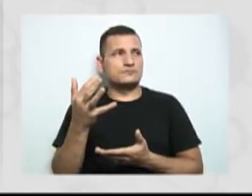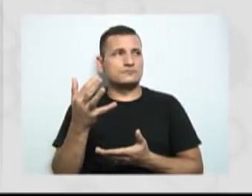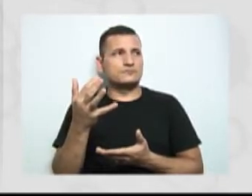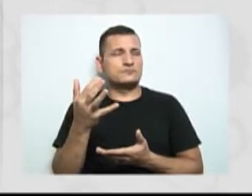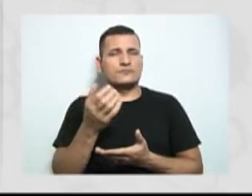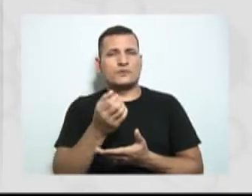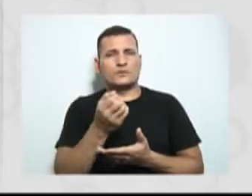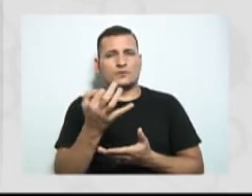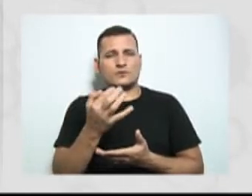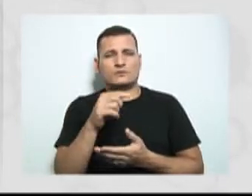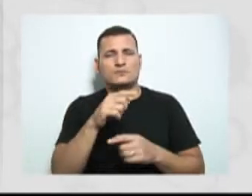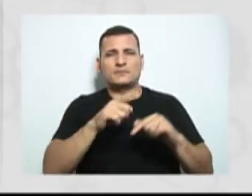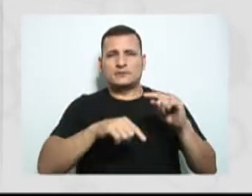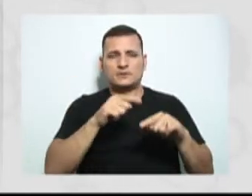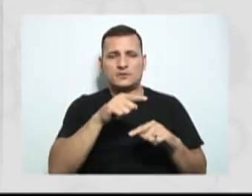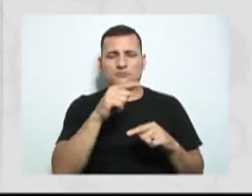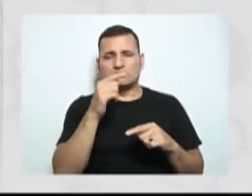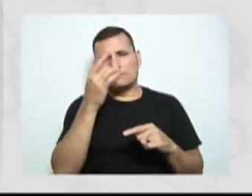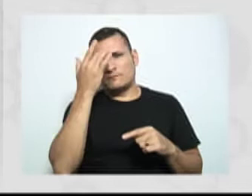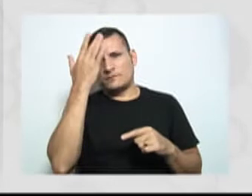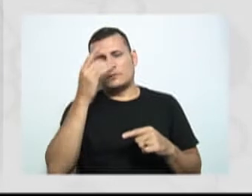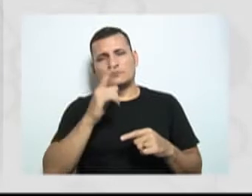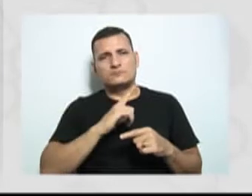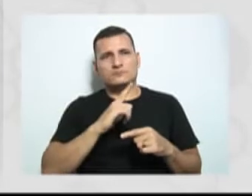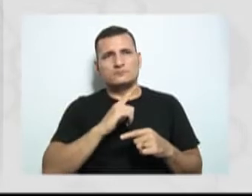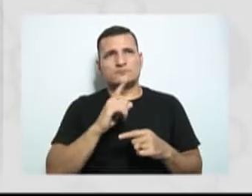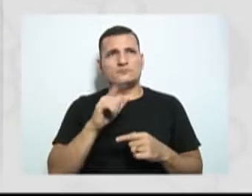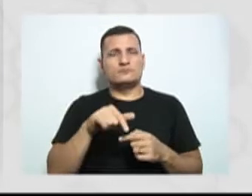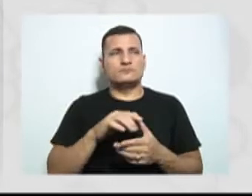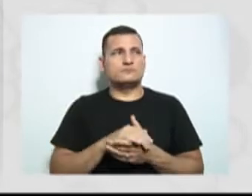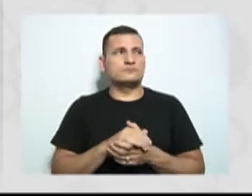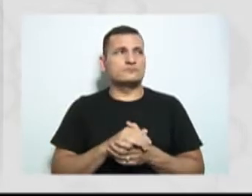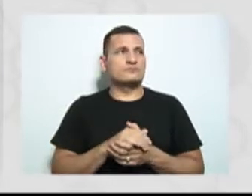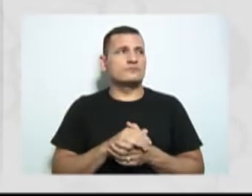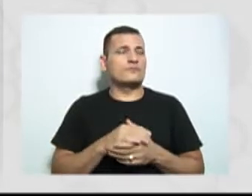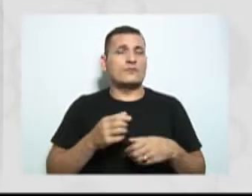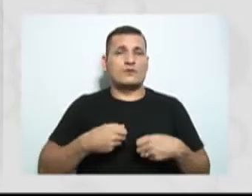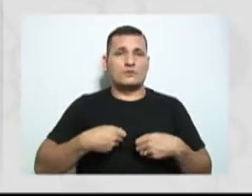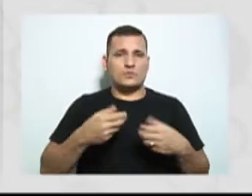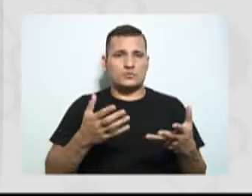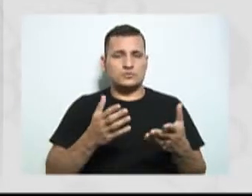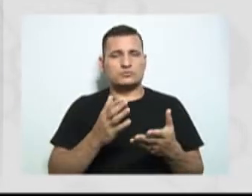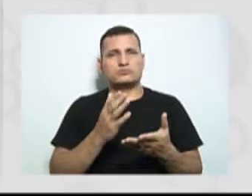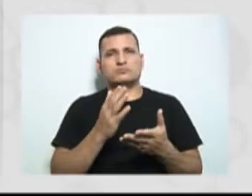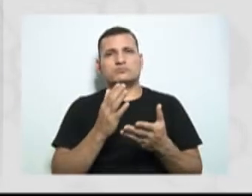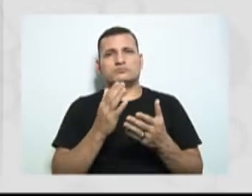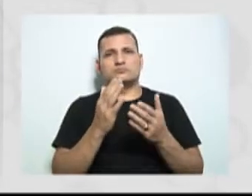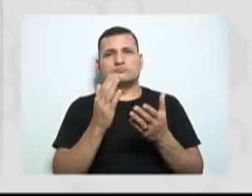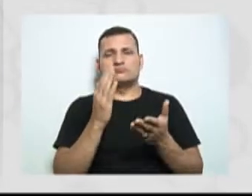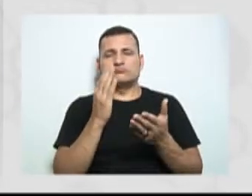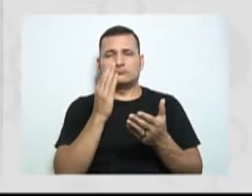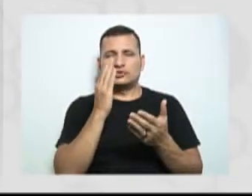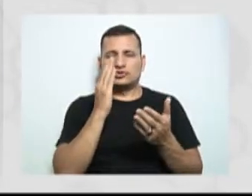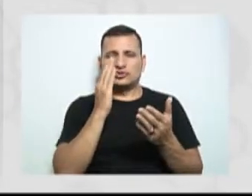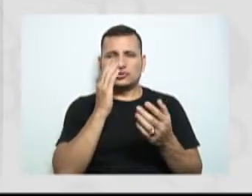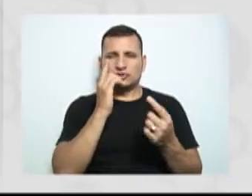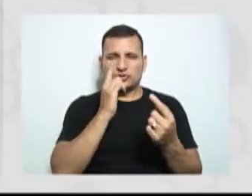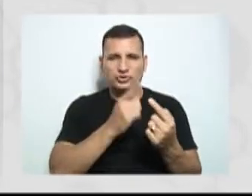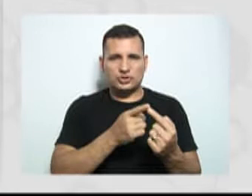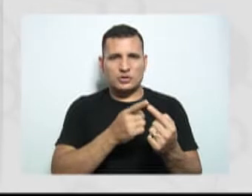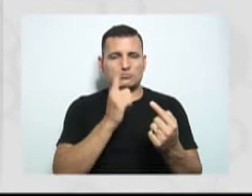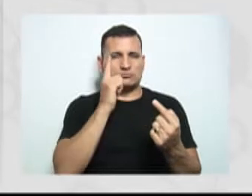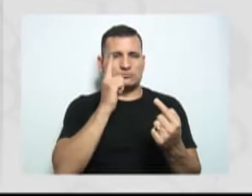item, aquele material, fica fácil, é denominado de custo direto. E nos nossos indiretos, nós temos